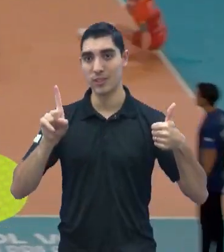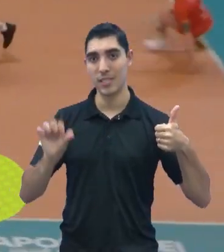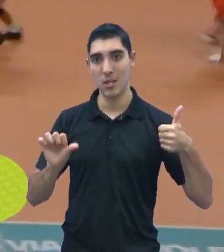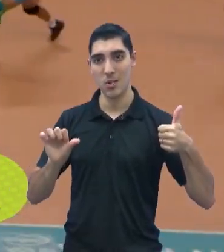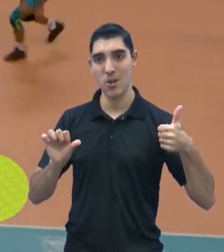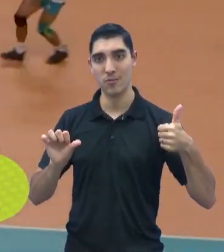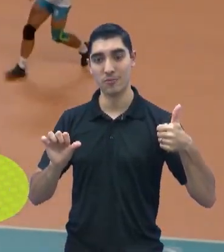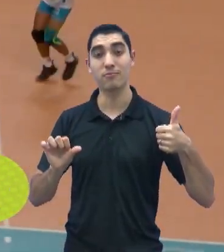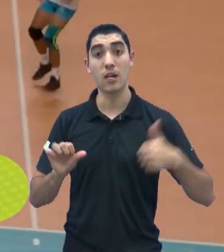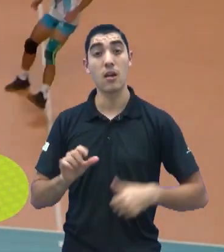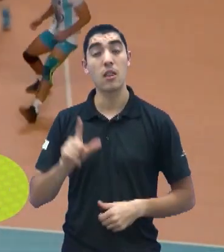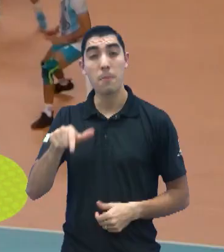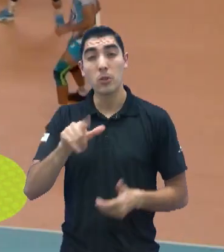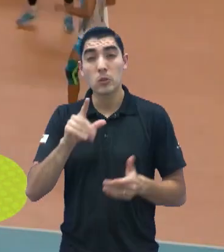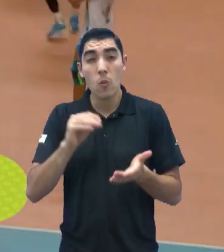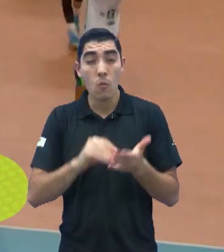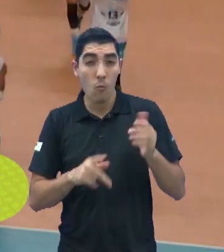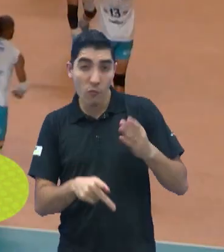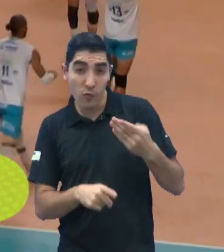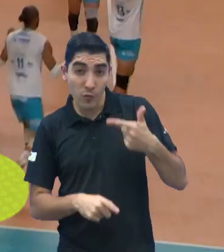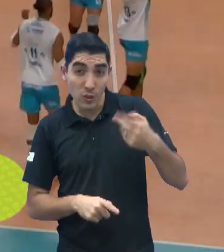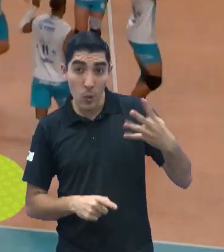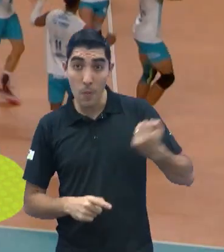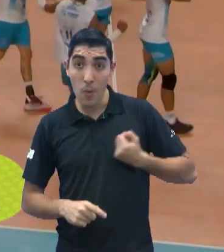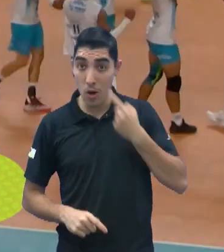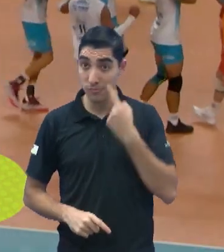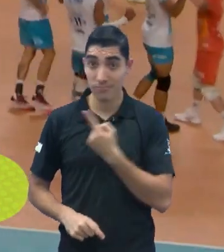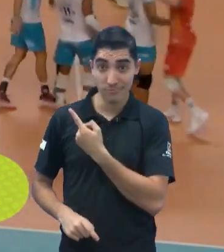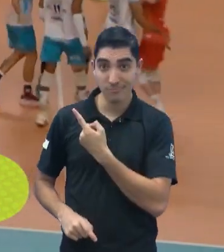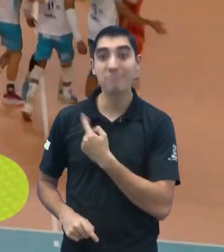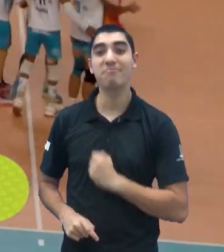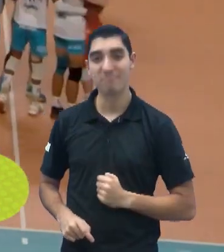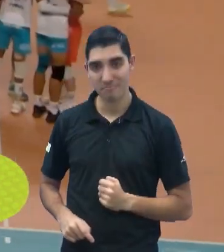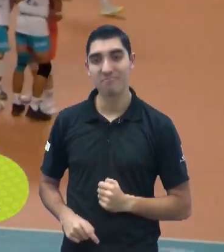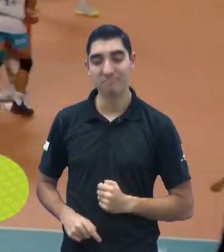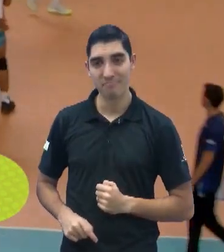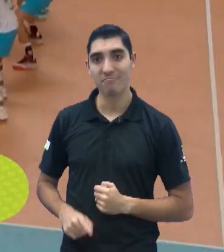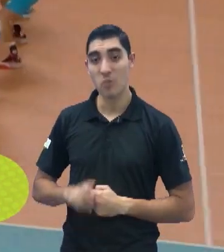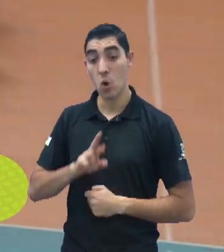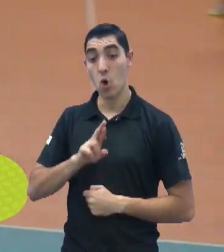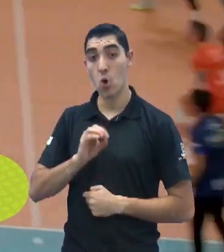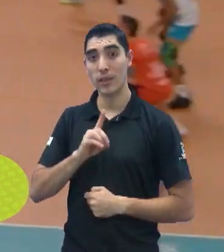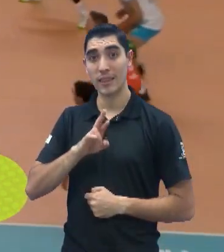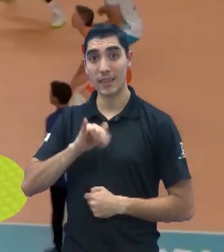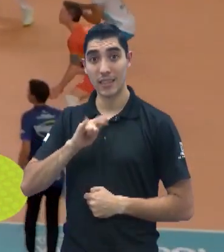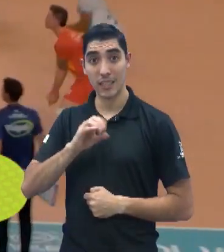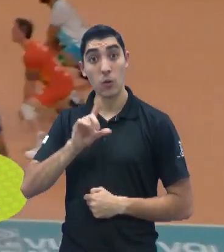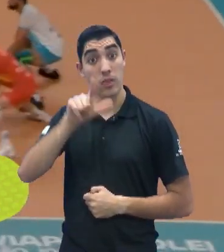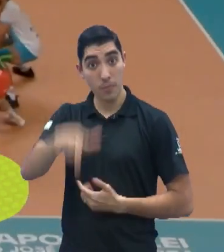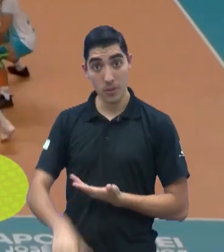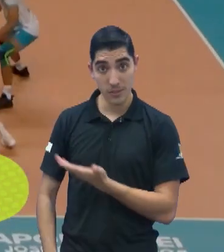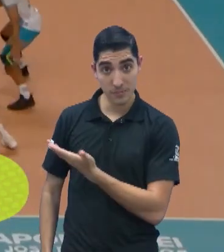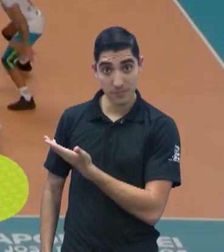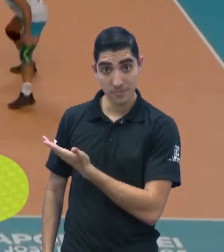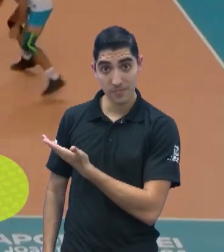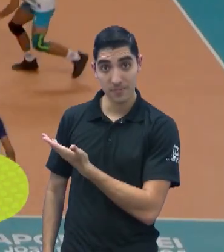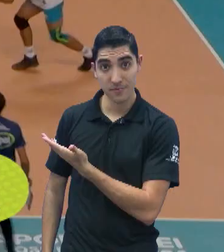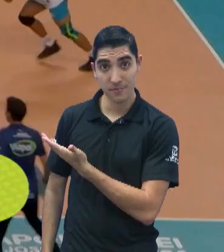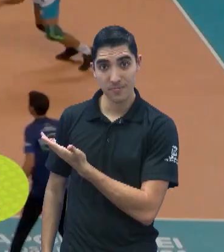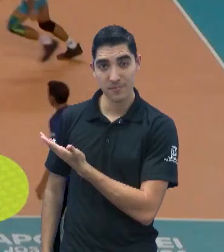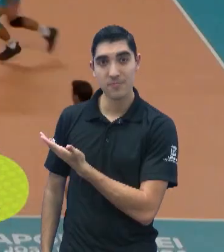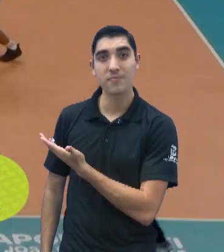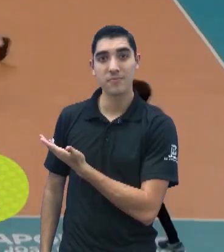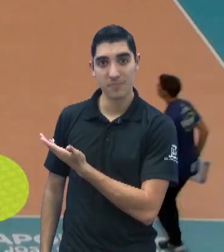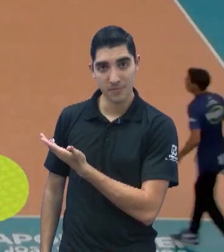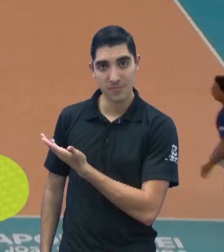O set point joseense chegaria neste ataque cruzado do ponteiro Rodrigo. Na sequência, depois de uma bela defesa de